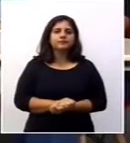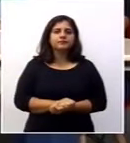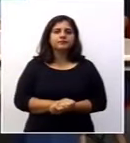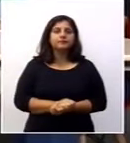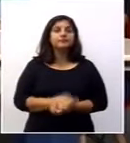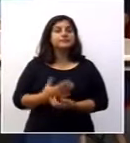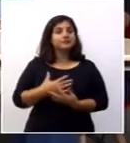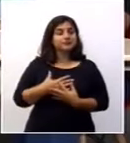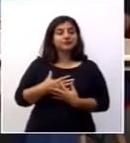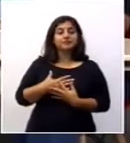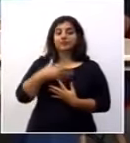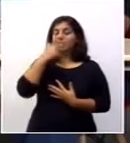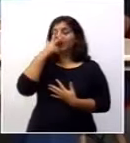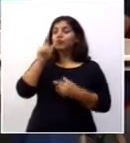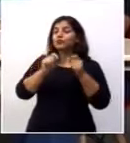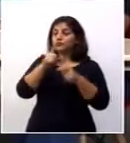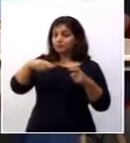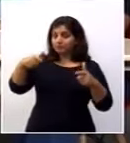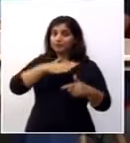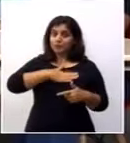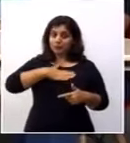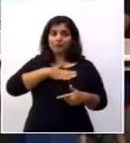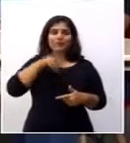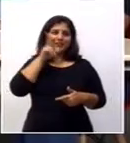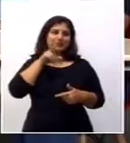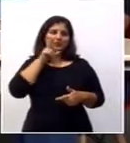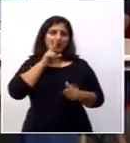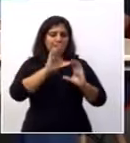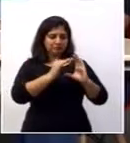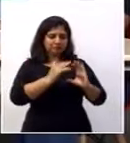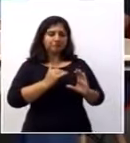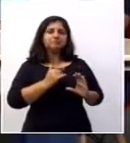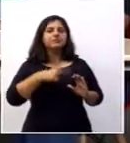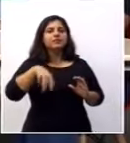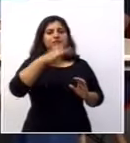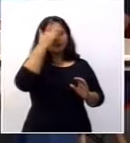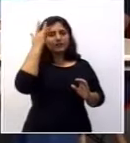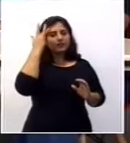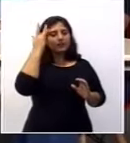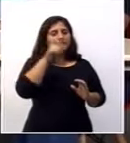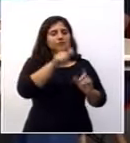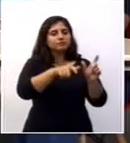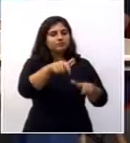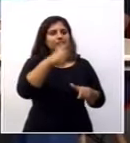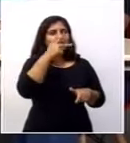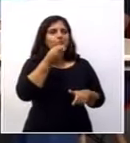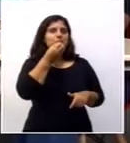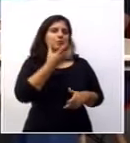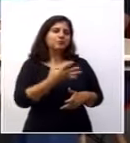Pelo visto, todo mundo gostou bastante aqui da história. Eles estão